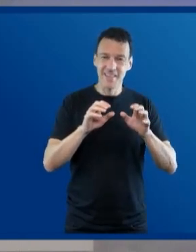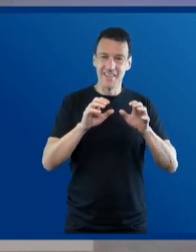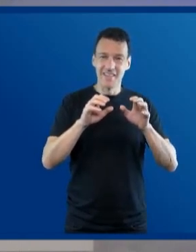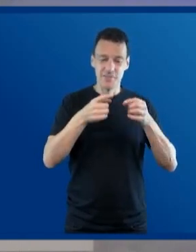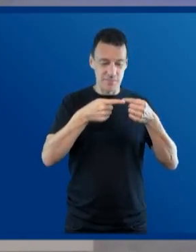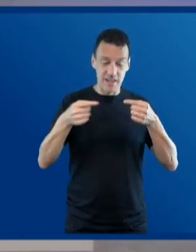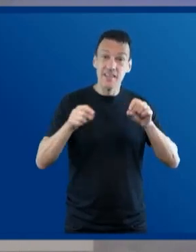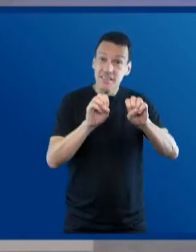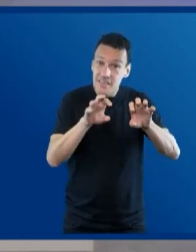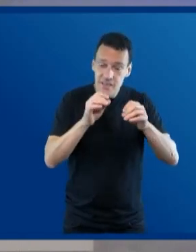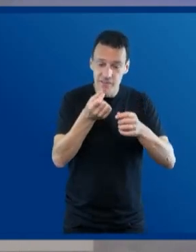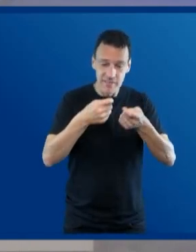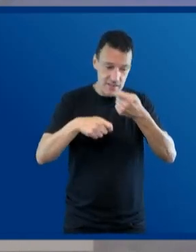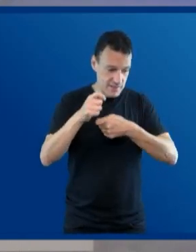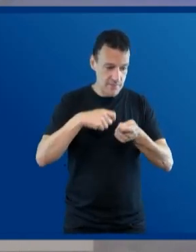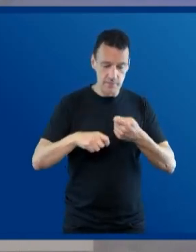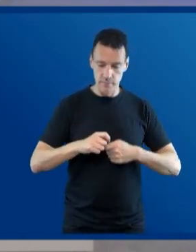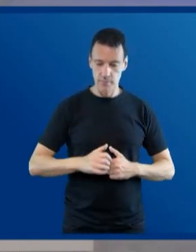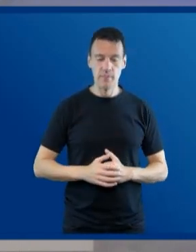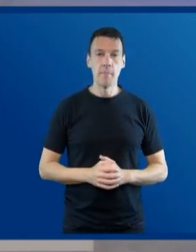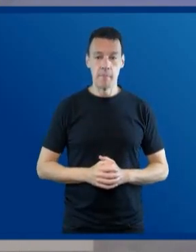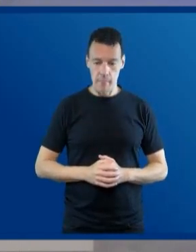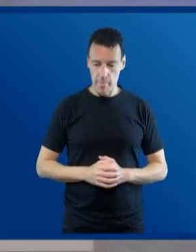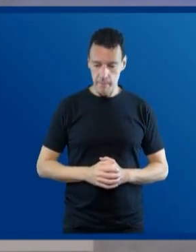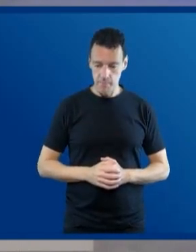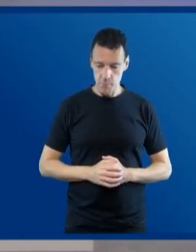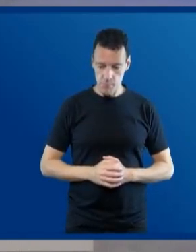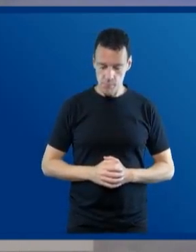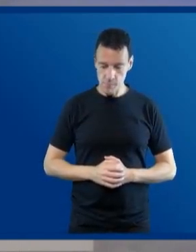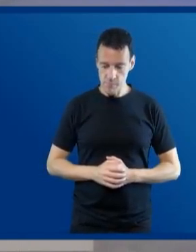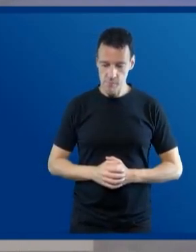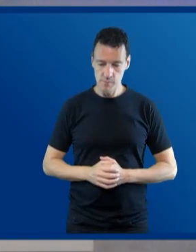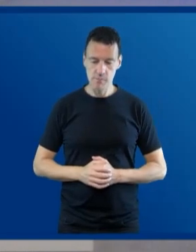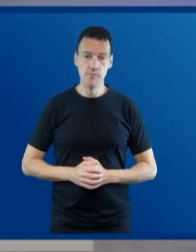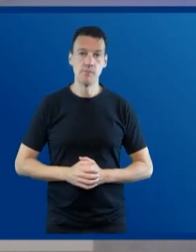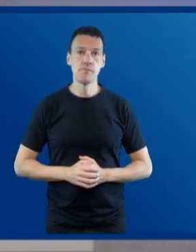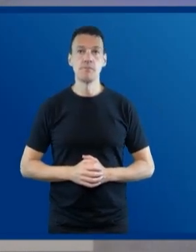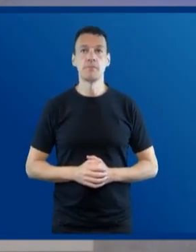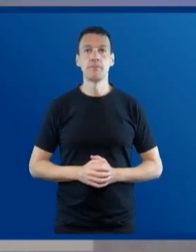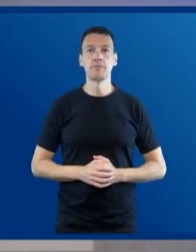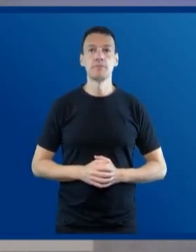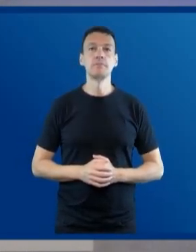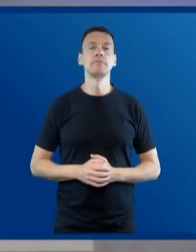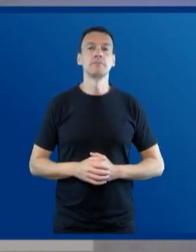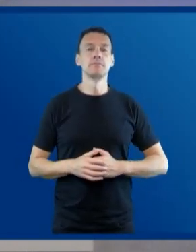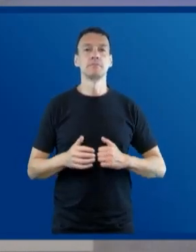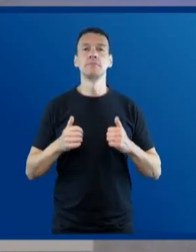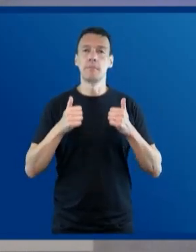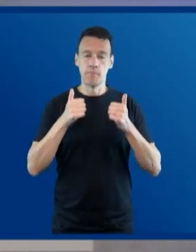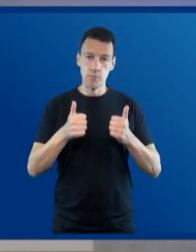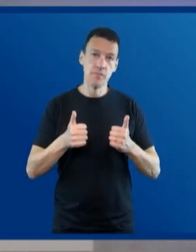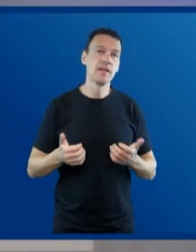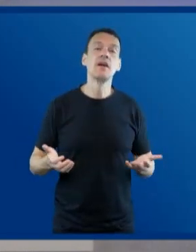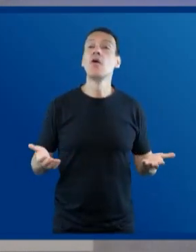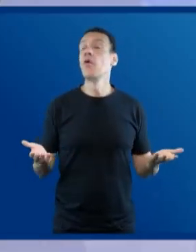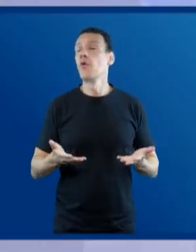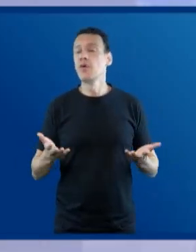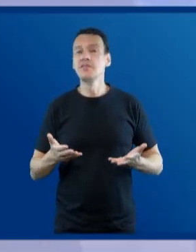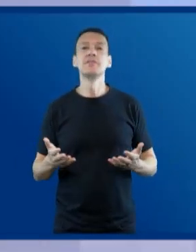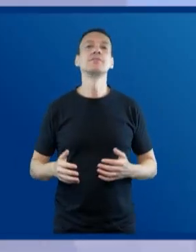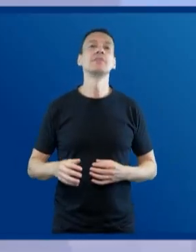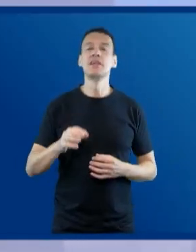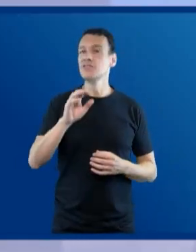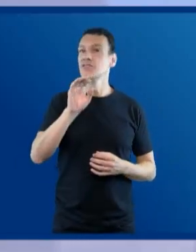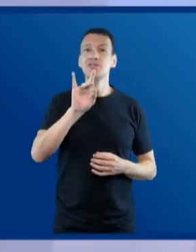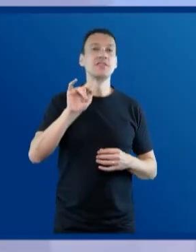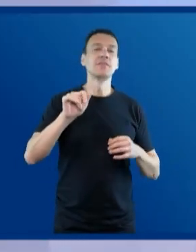aqui. Sejam bem-vindos, já conheceram o museu ou vão conhecer o museu? Boa, não tinha dia melhor para vocês